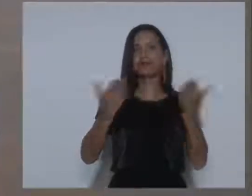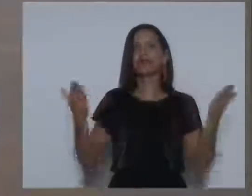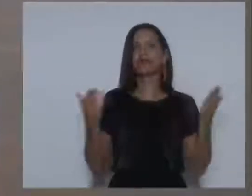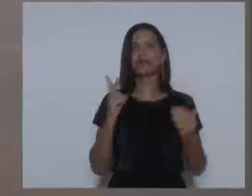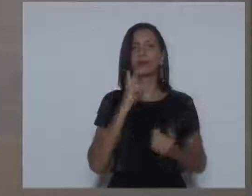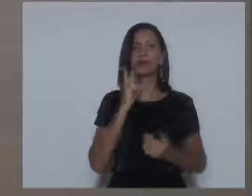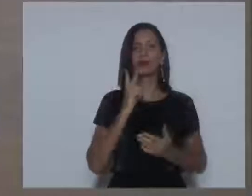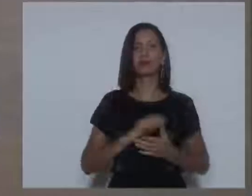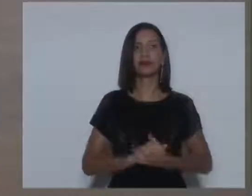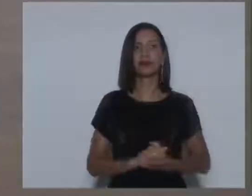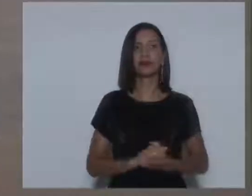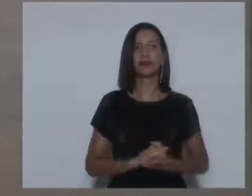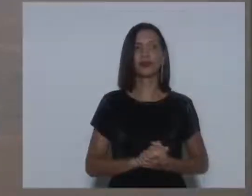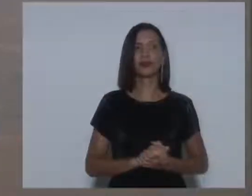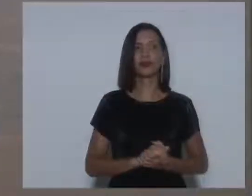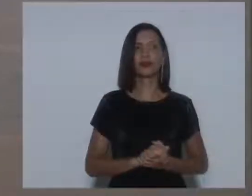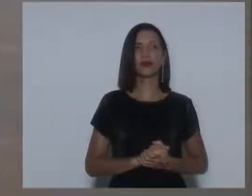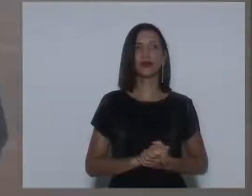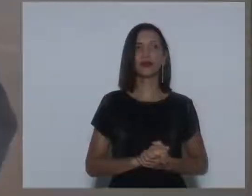Vinhedo.